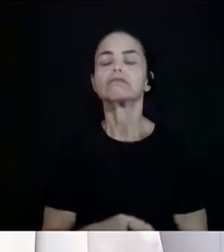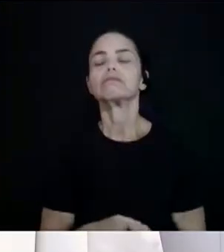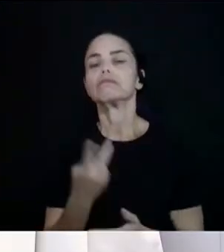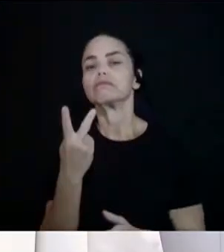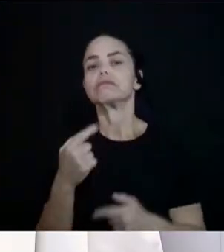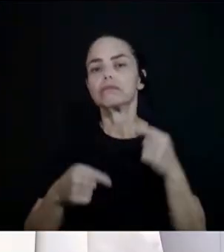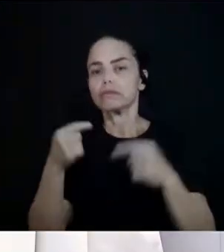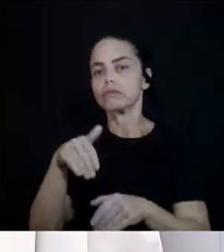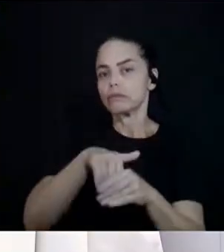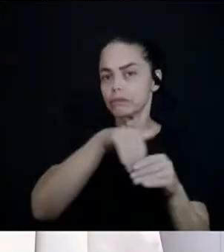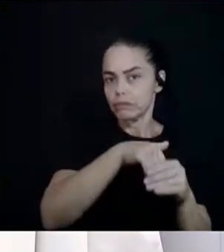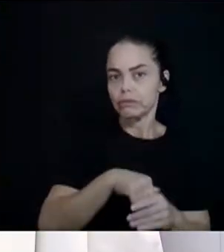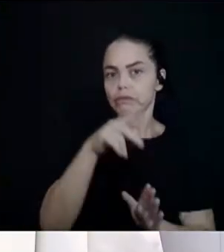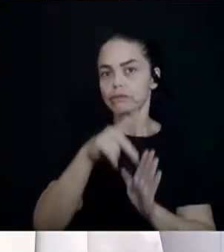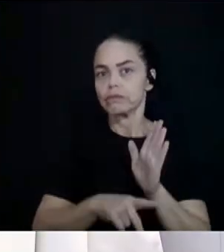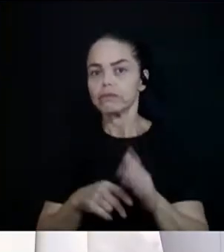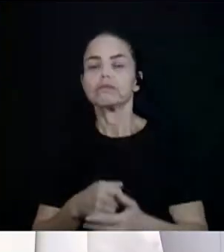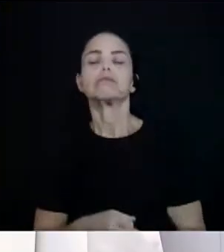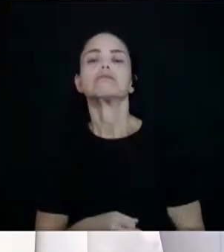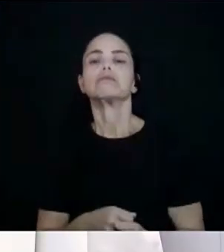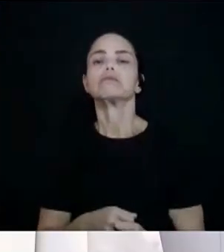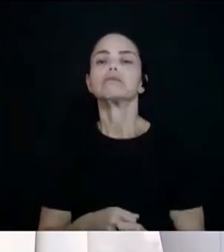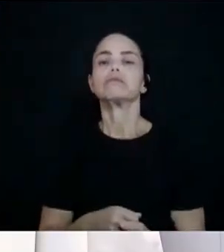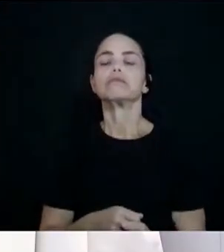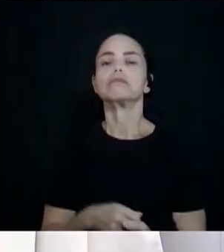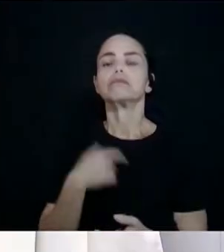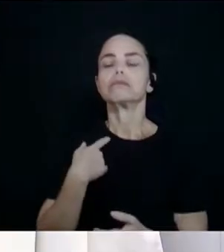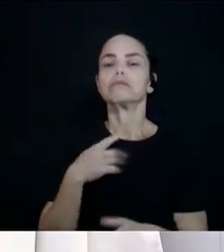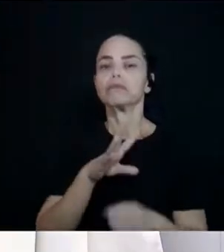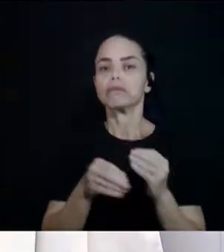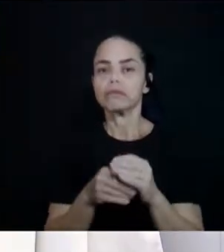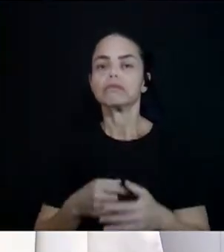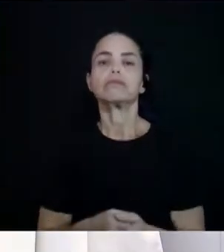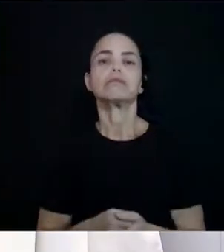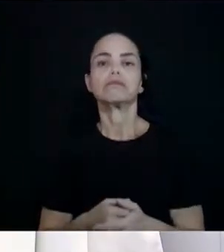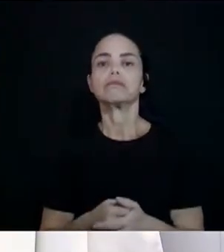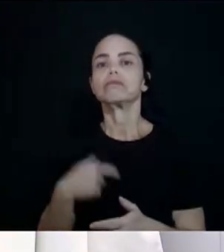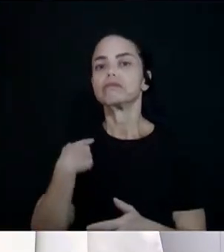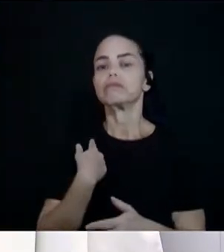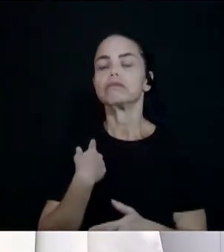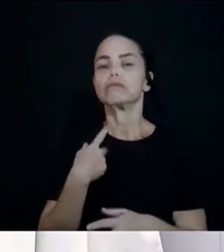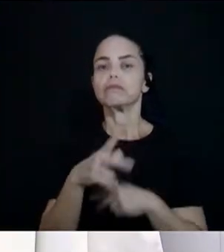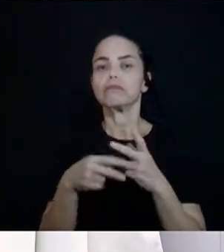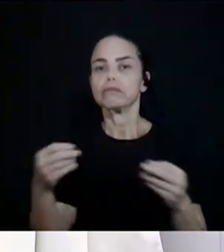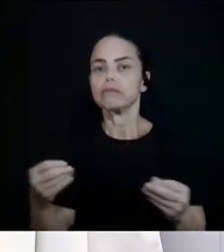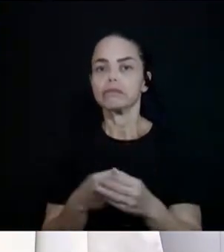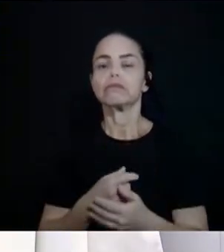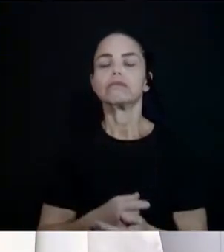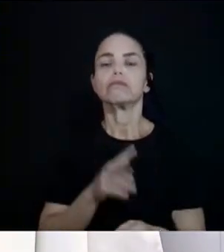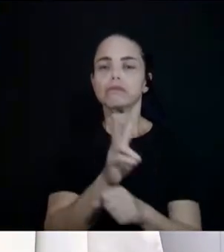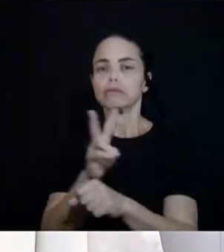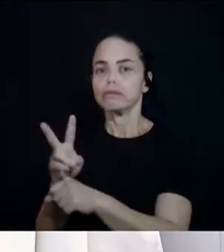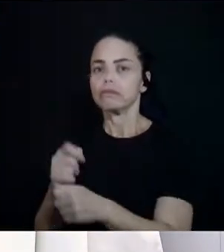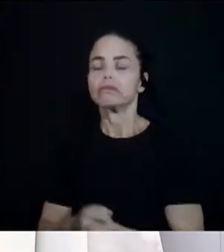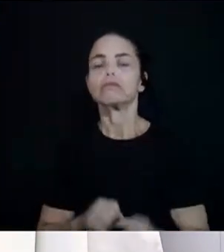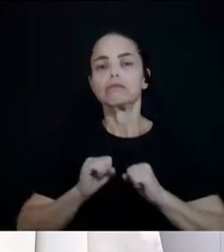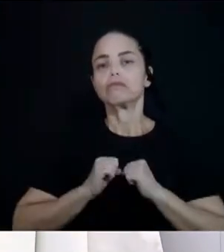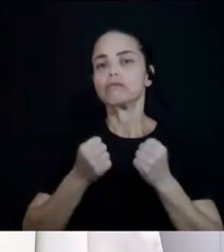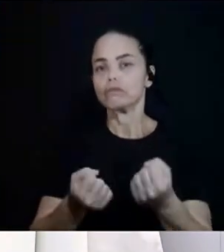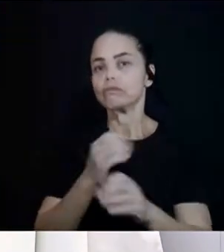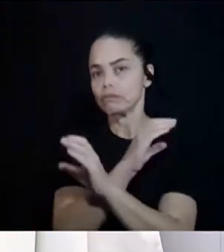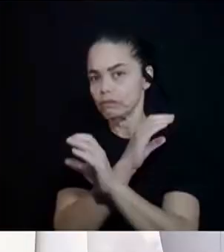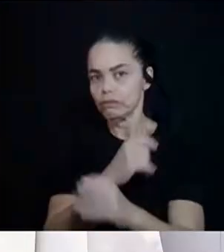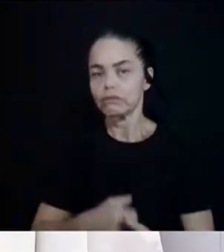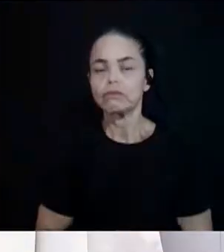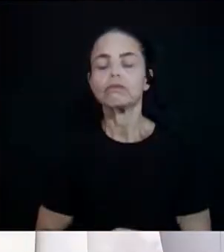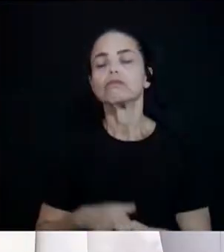votação no projeto de lei complementar que institui a gratificação de proteção e defesa civil. Conversei